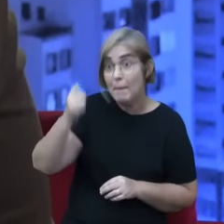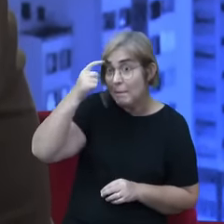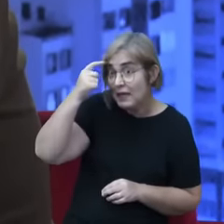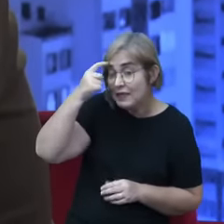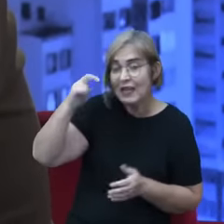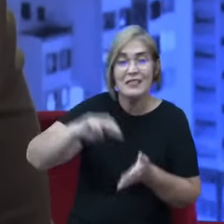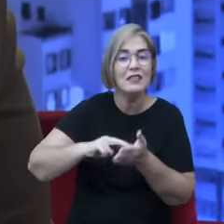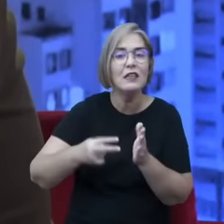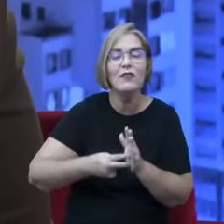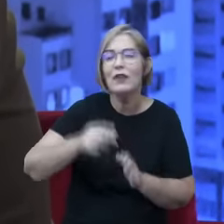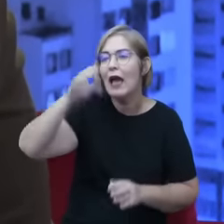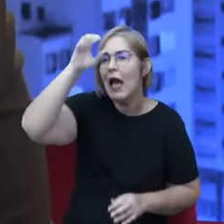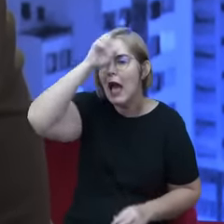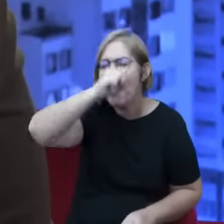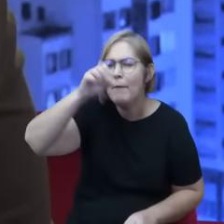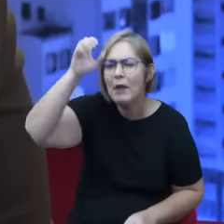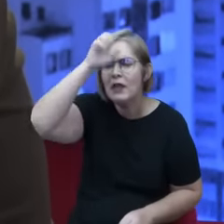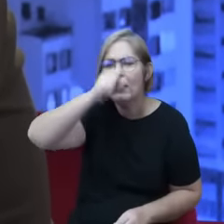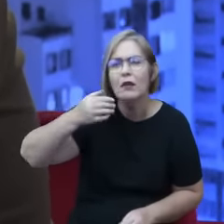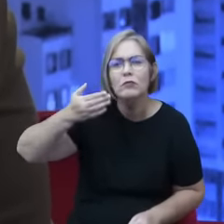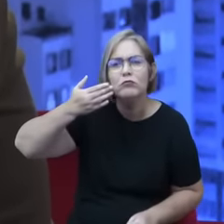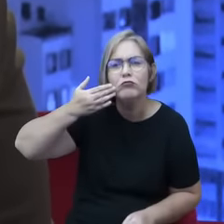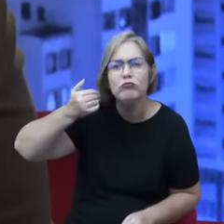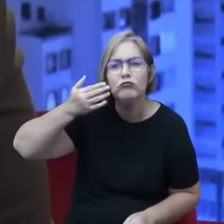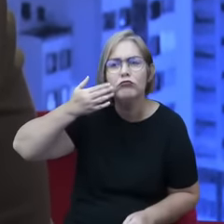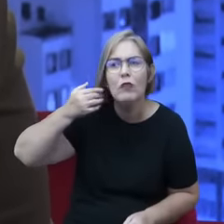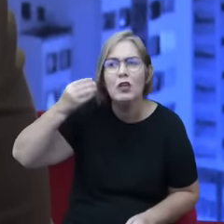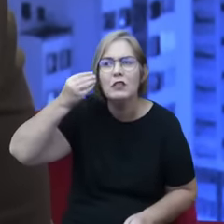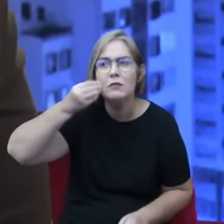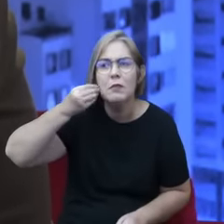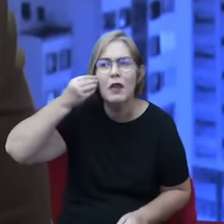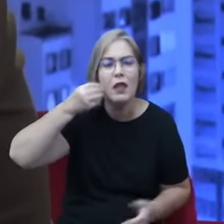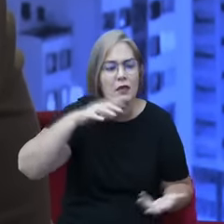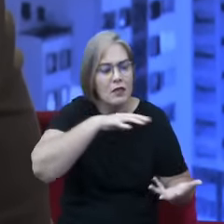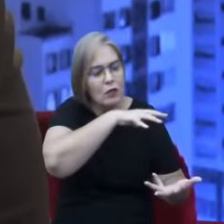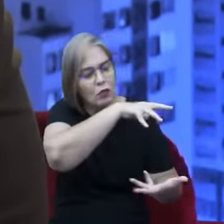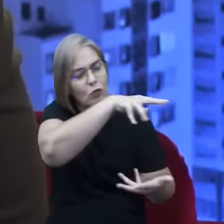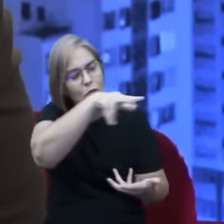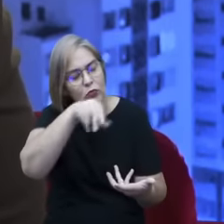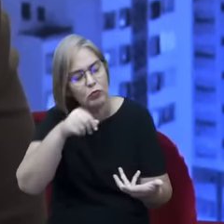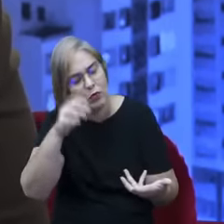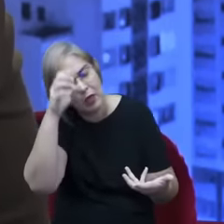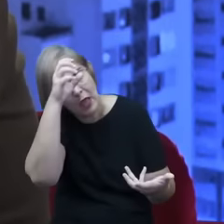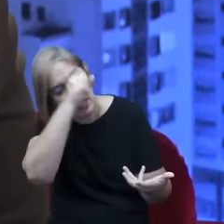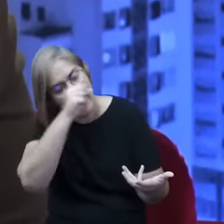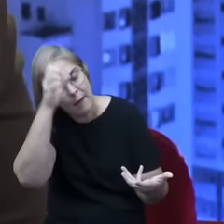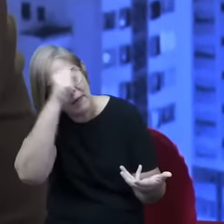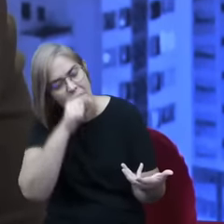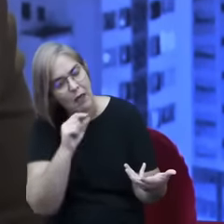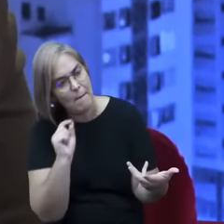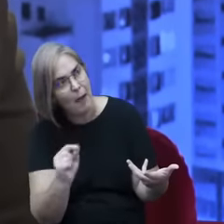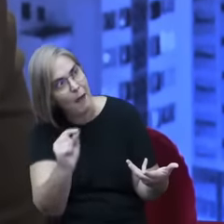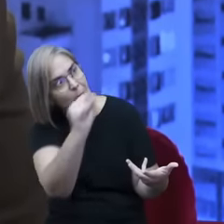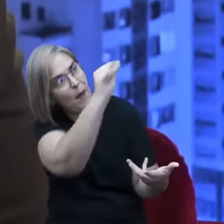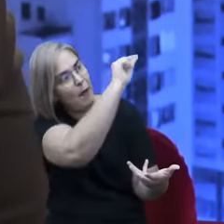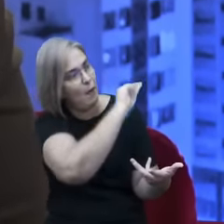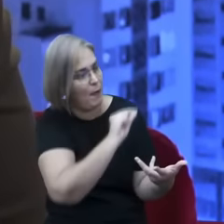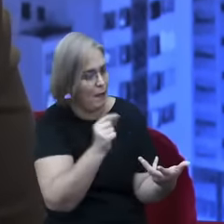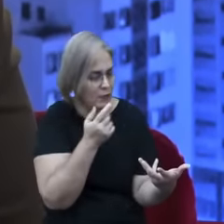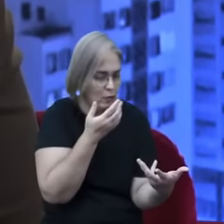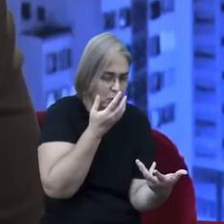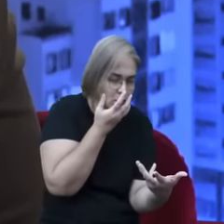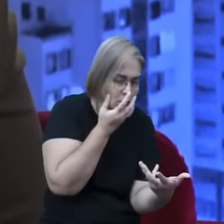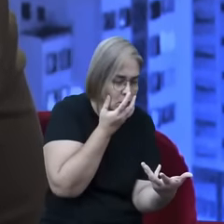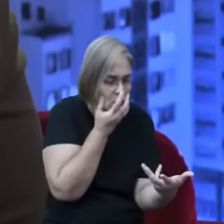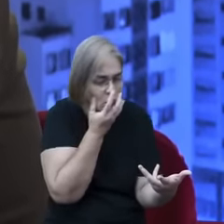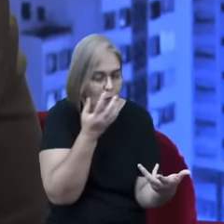a reaprender, melhor ainda, a olhar o mundo a partir da sua inesgotabilidade. Então, não significa